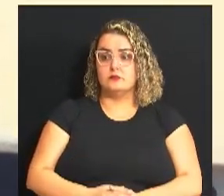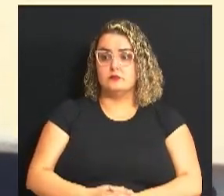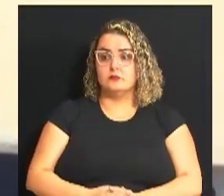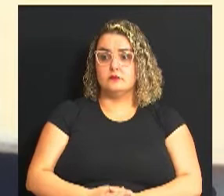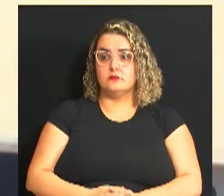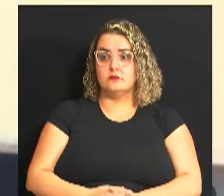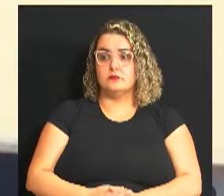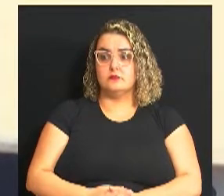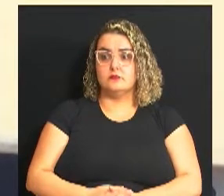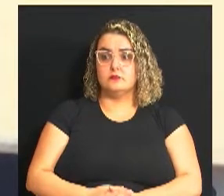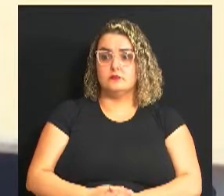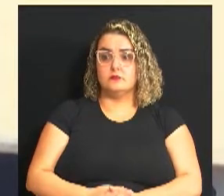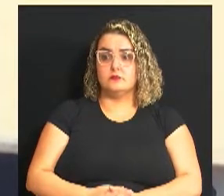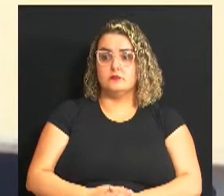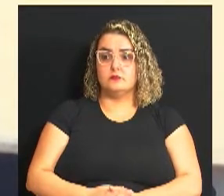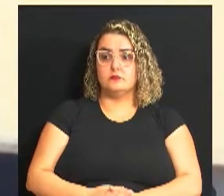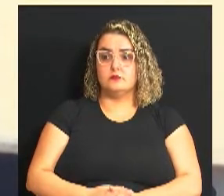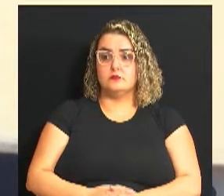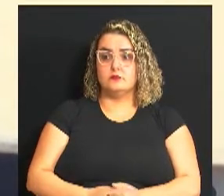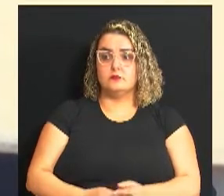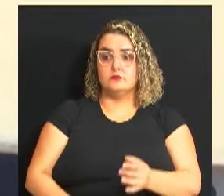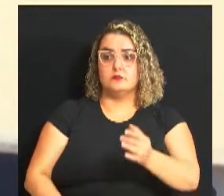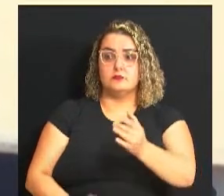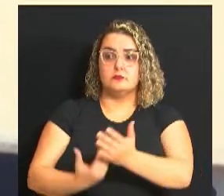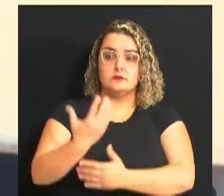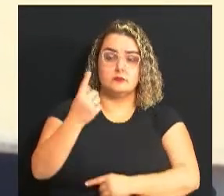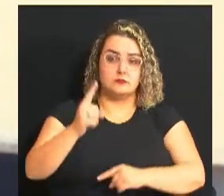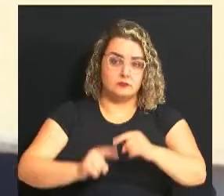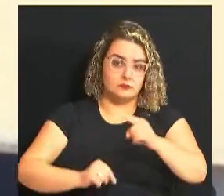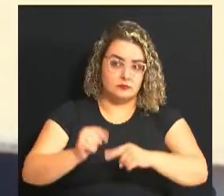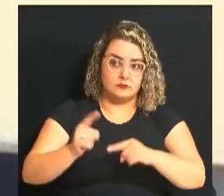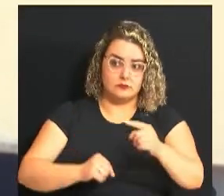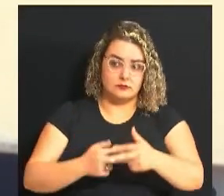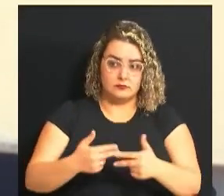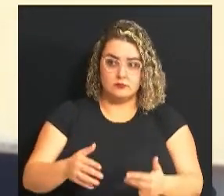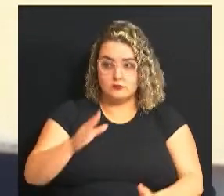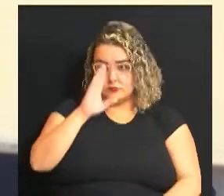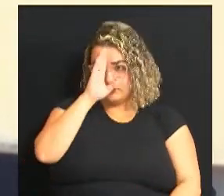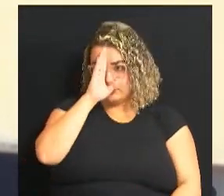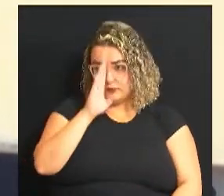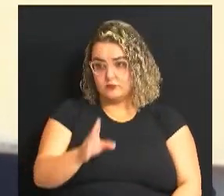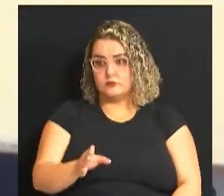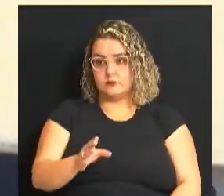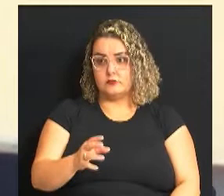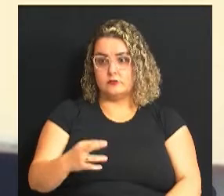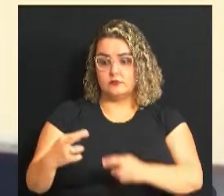elas fabricam algum determinado produto, principalmente para a vigilância